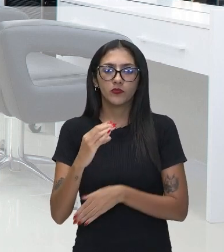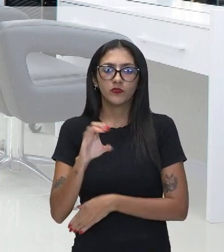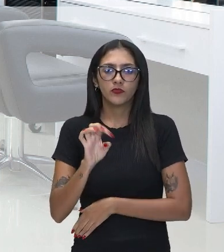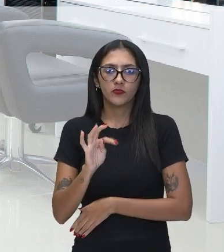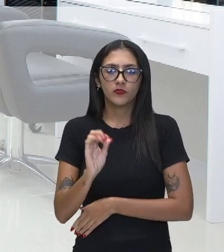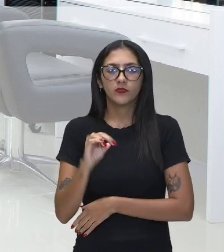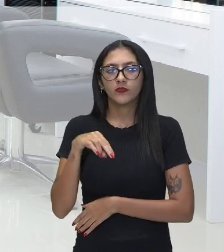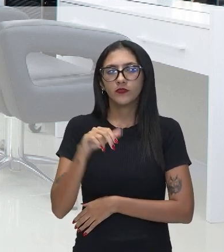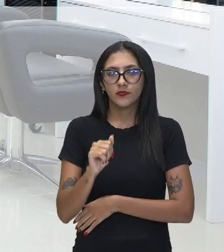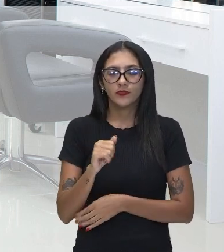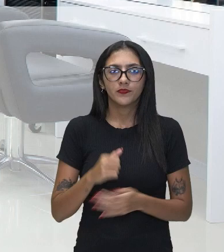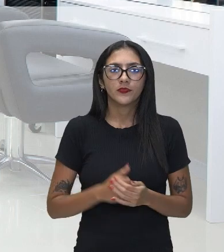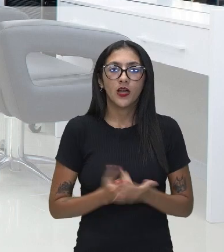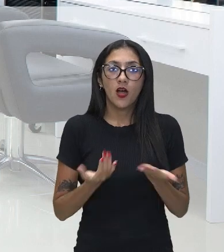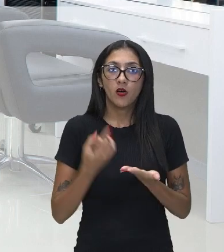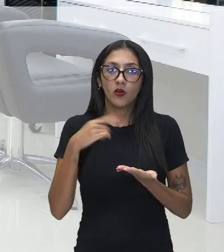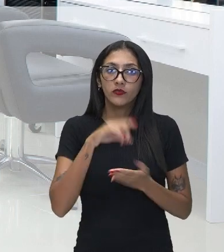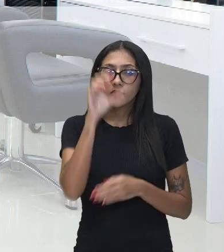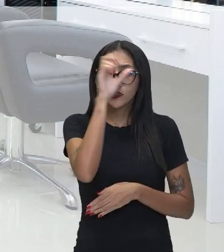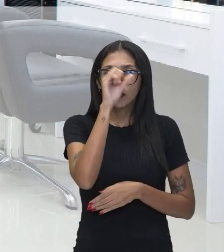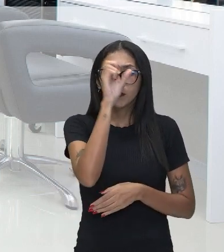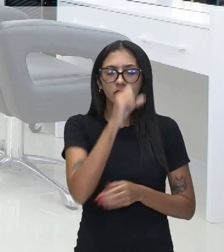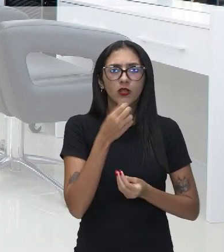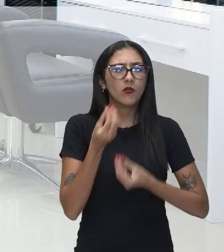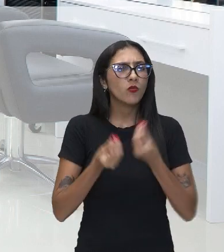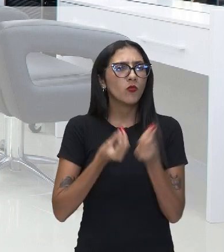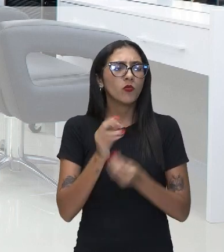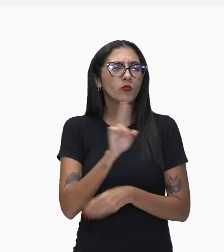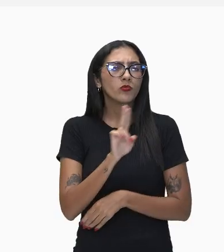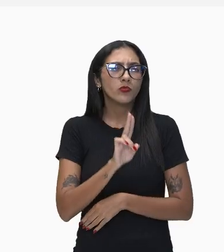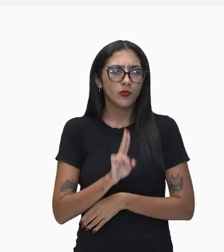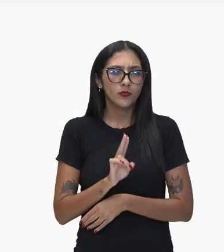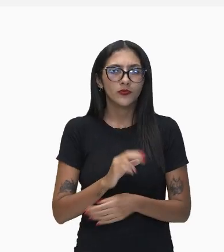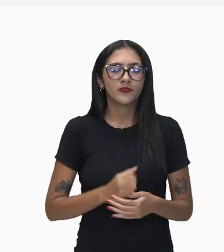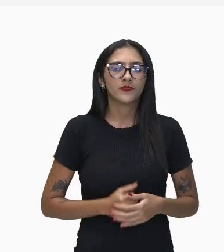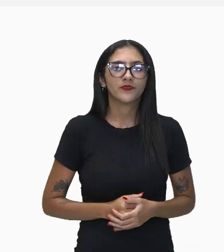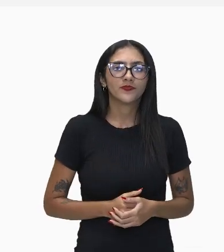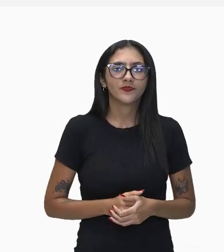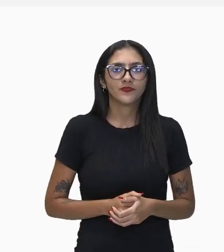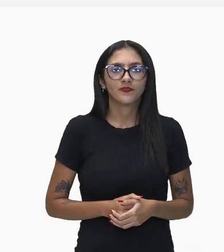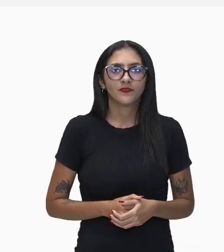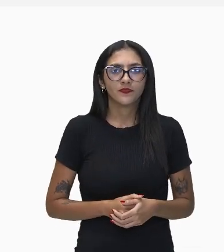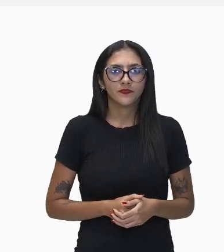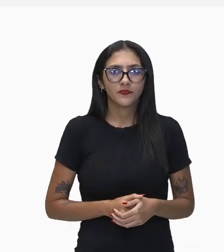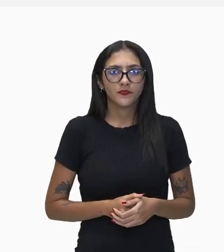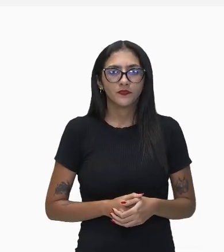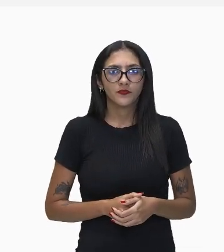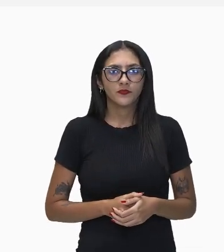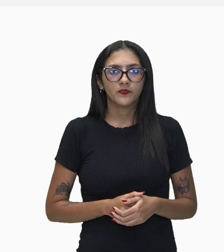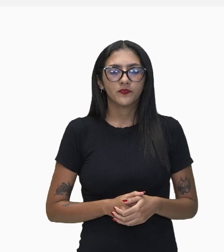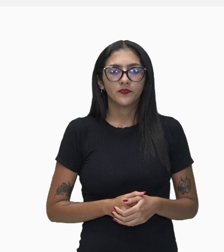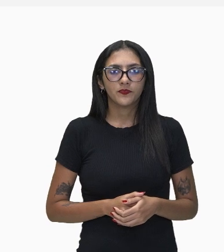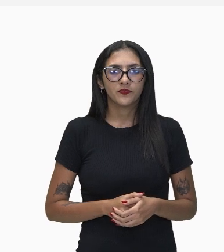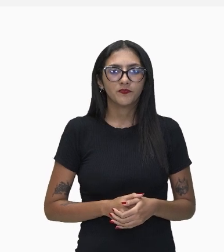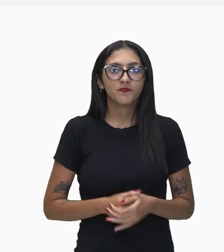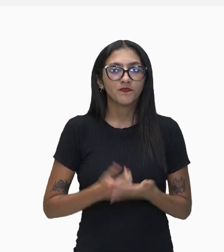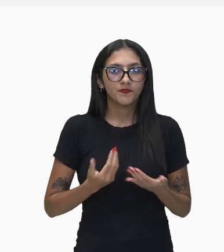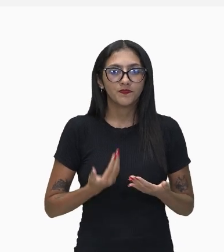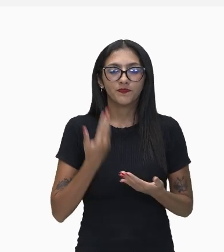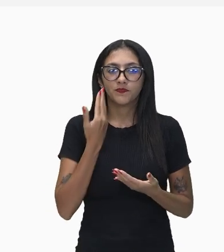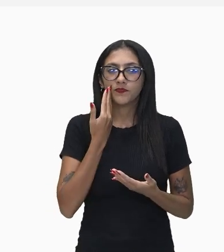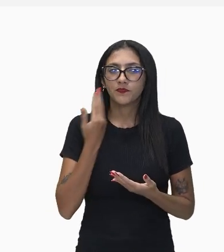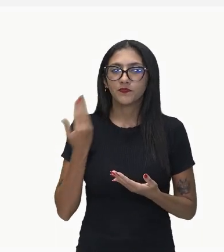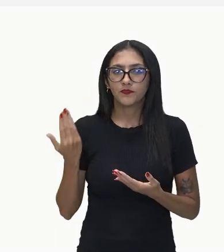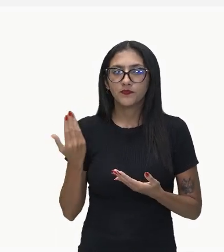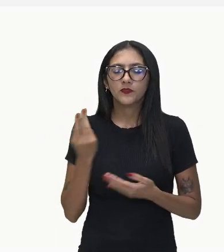agora nós vamos aprender a nomear as cetonas. Então, eu tenho aqui, gente,